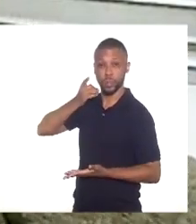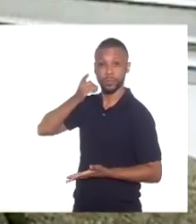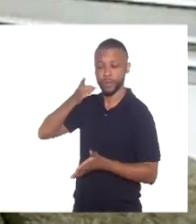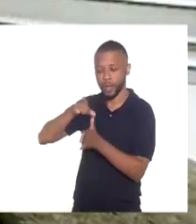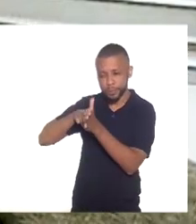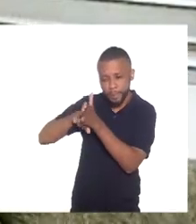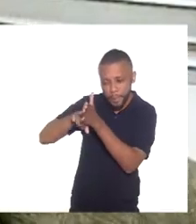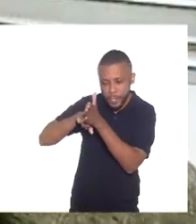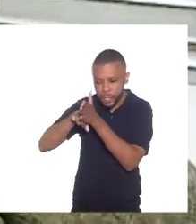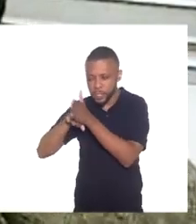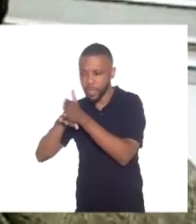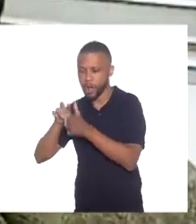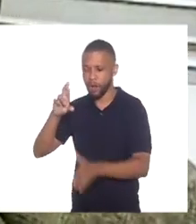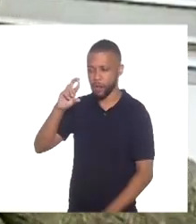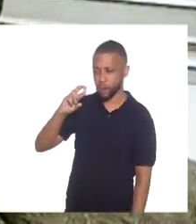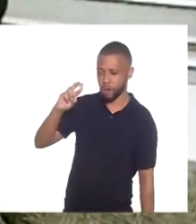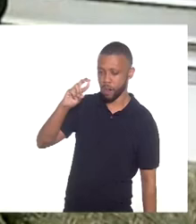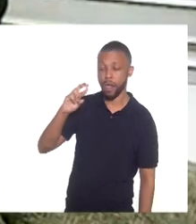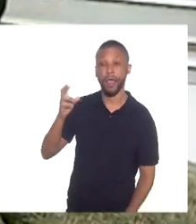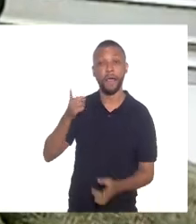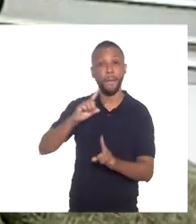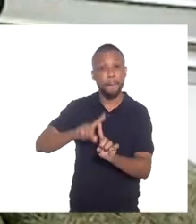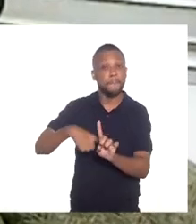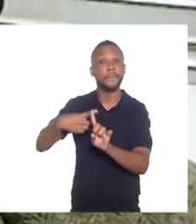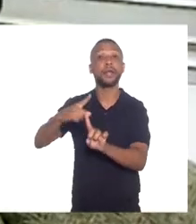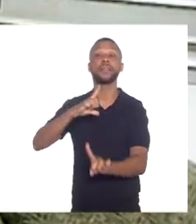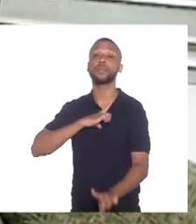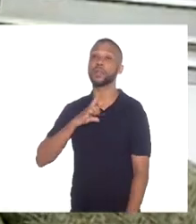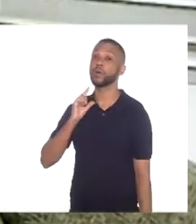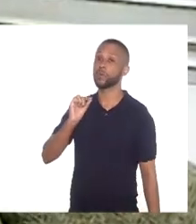E, além do mais, tem essa questão do